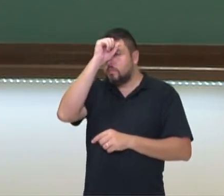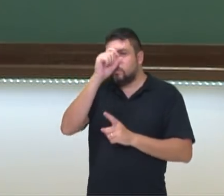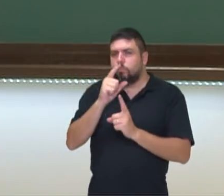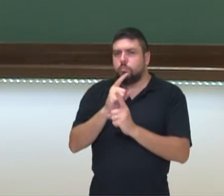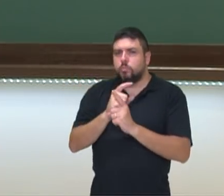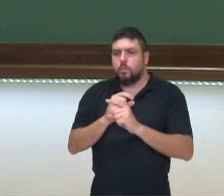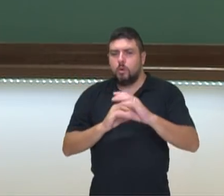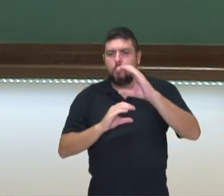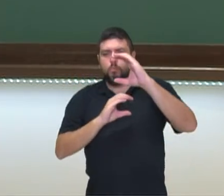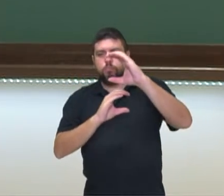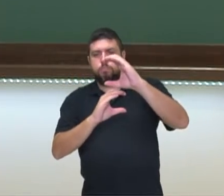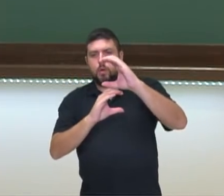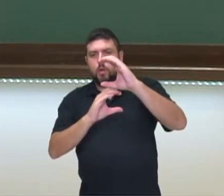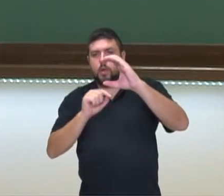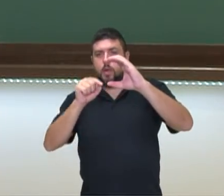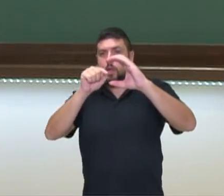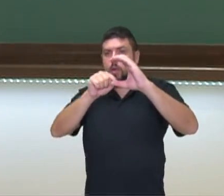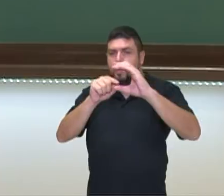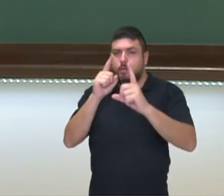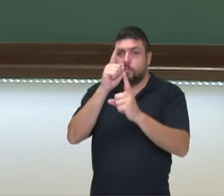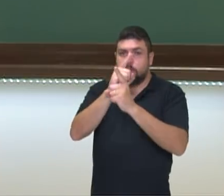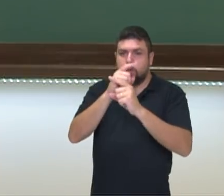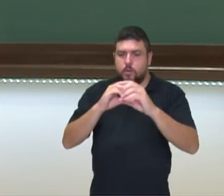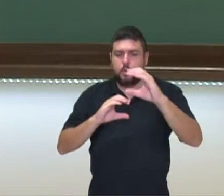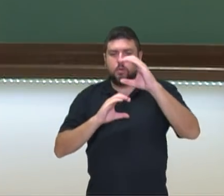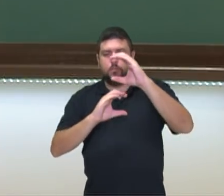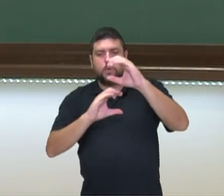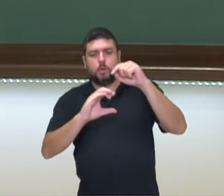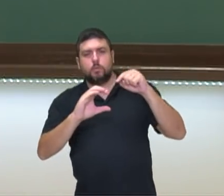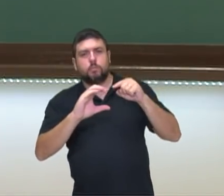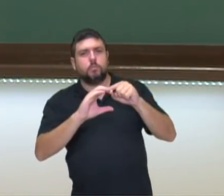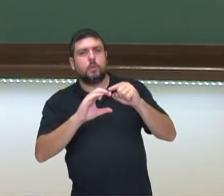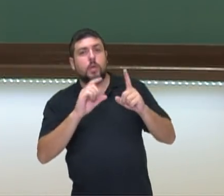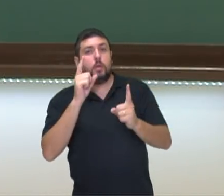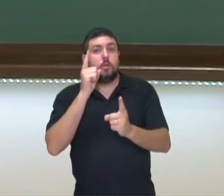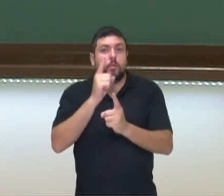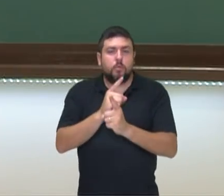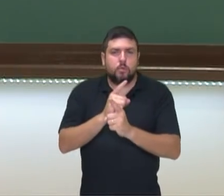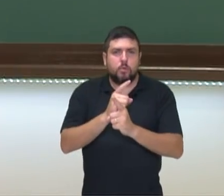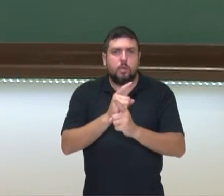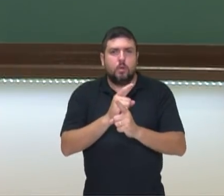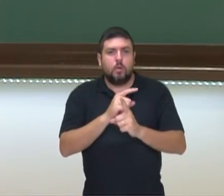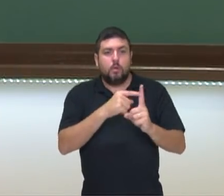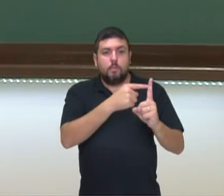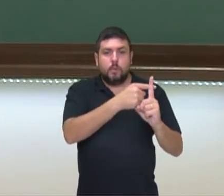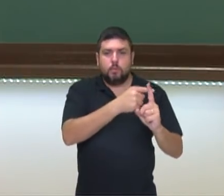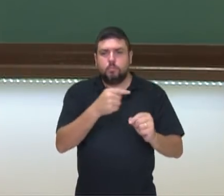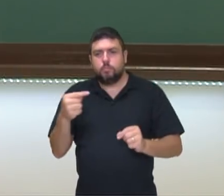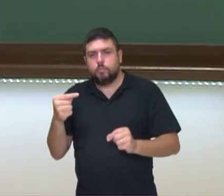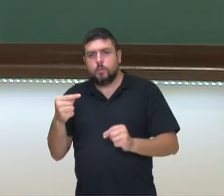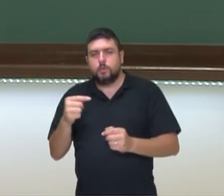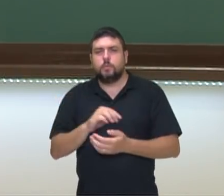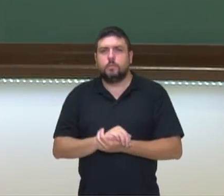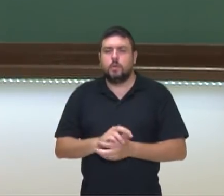a gente aprendeu a encontrar o subtraindo, fazendo operações inversas ou não, certo? Espero que